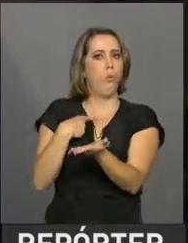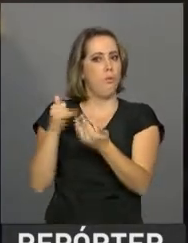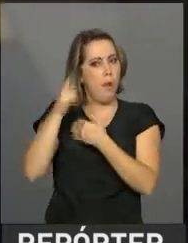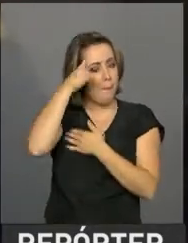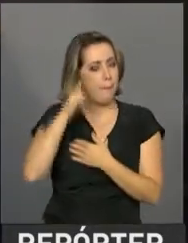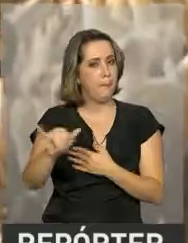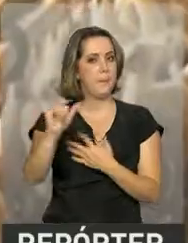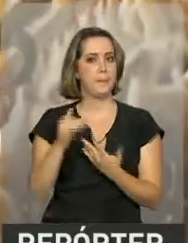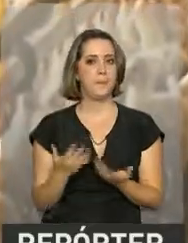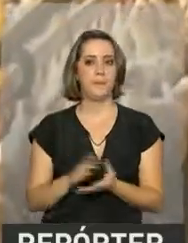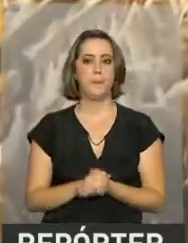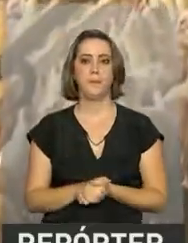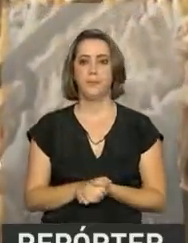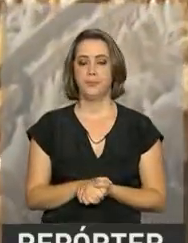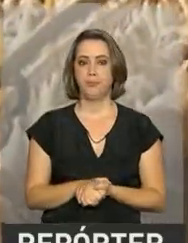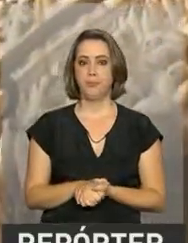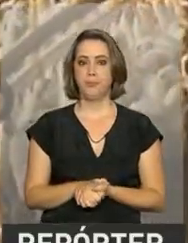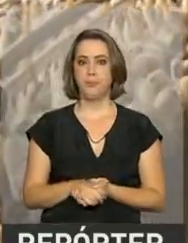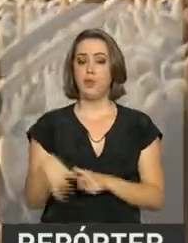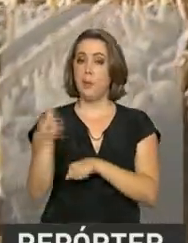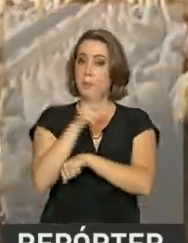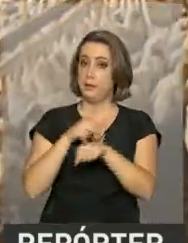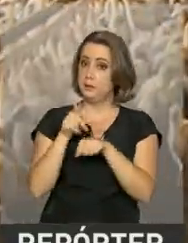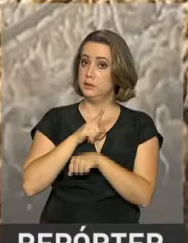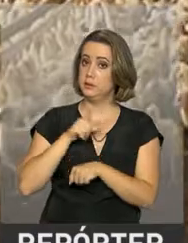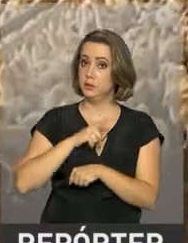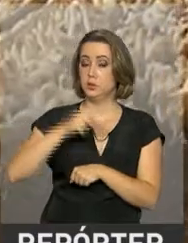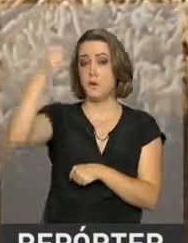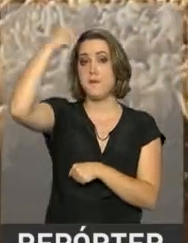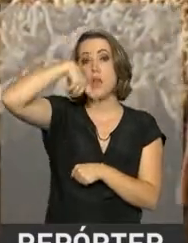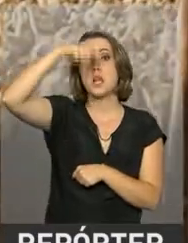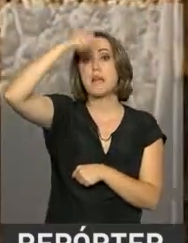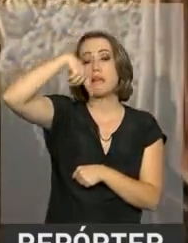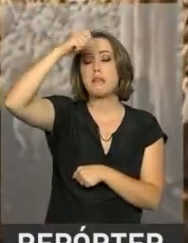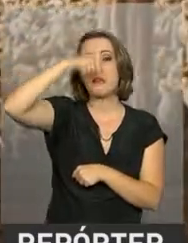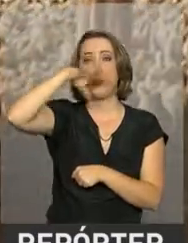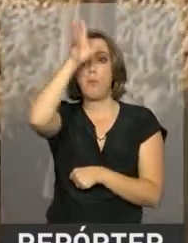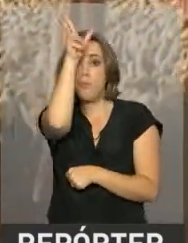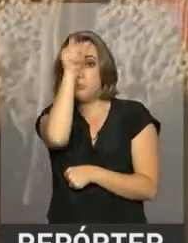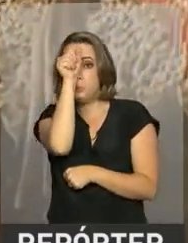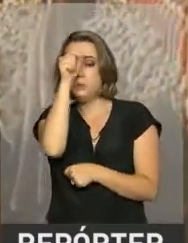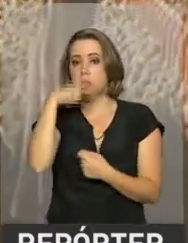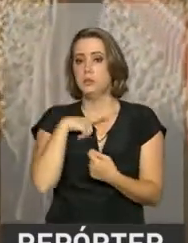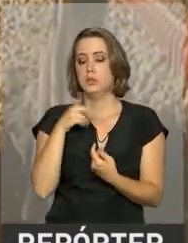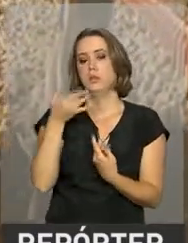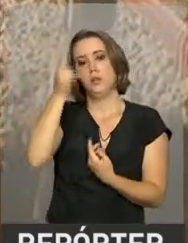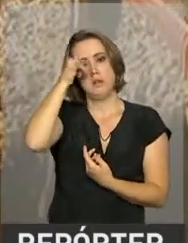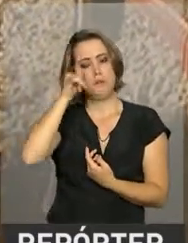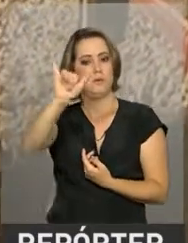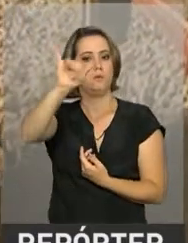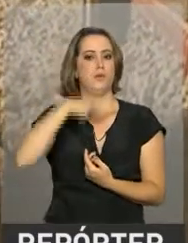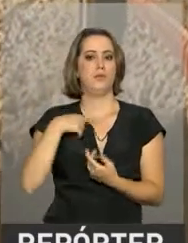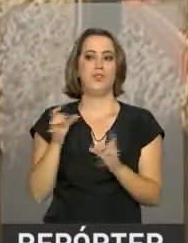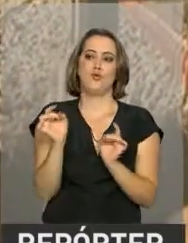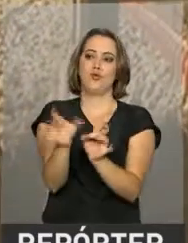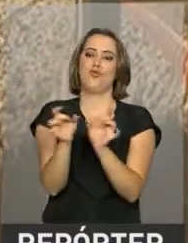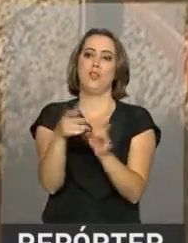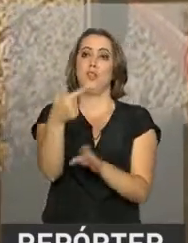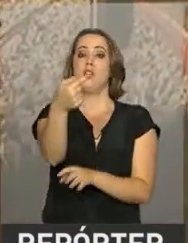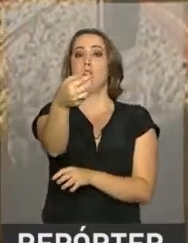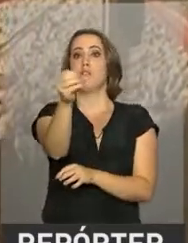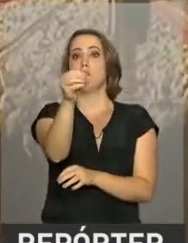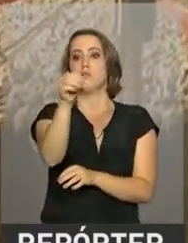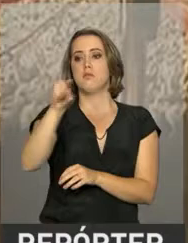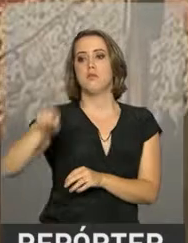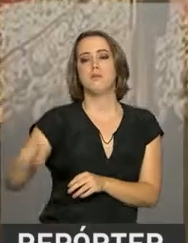fechar países tiveram casos de gripe aviária vão deixar de exportar este ano 700 mil toneladas de carne de frango